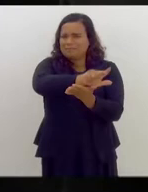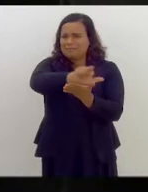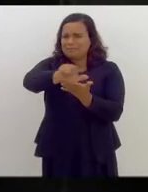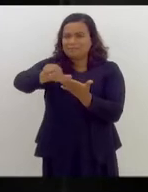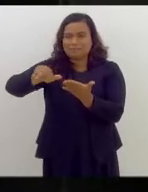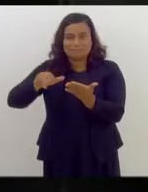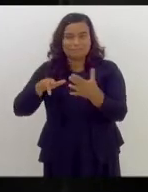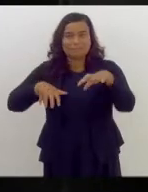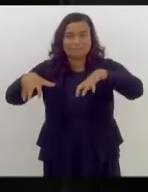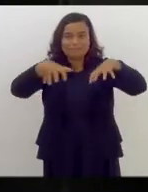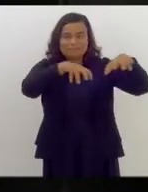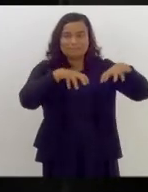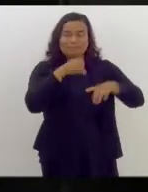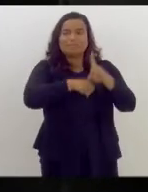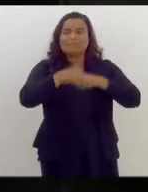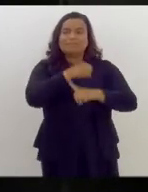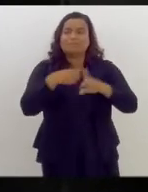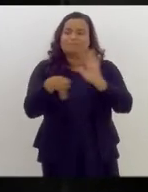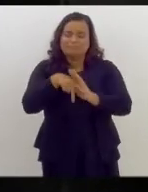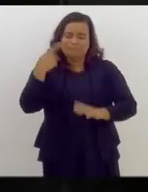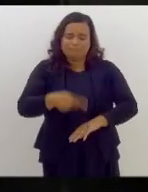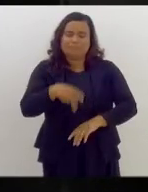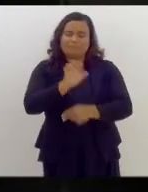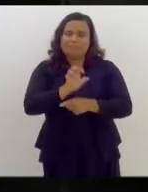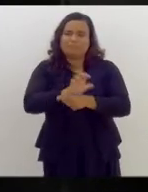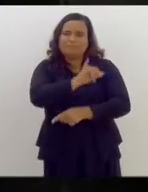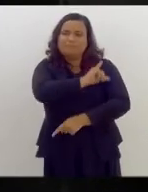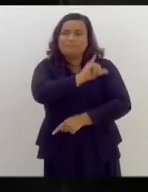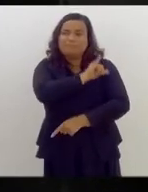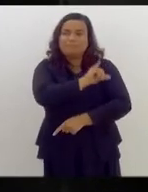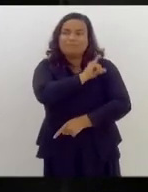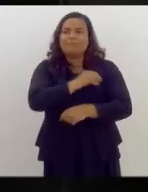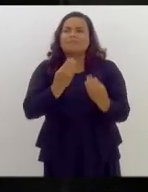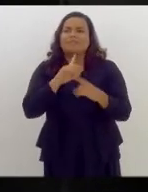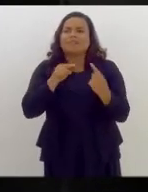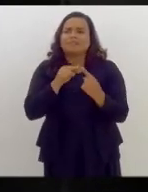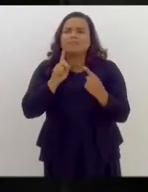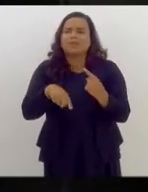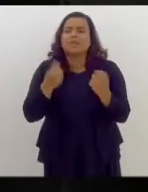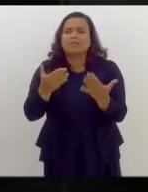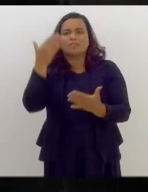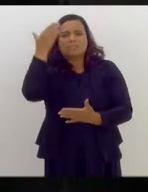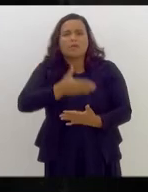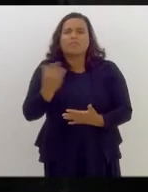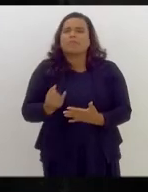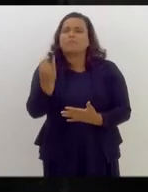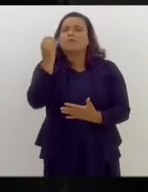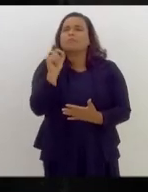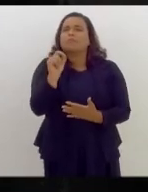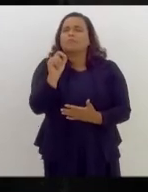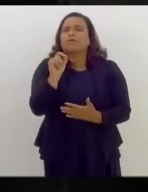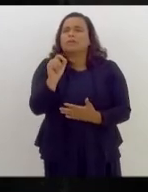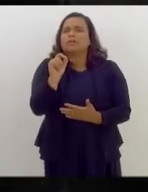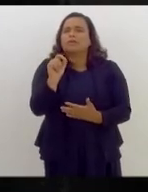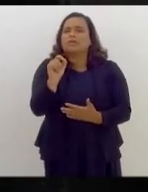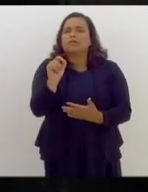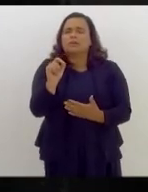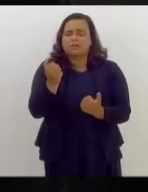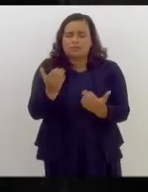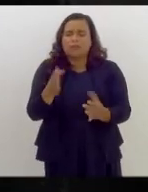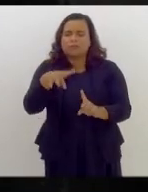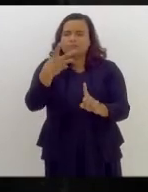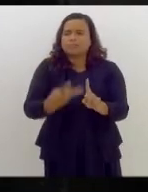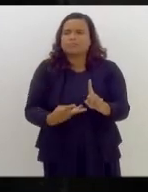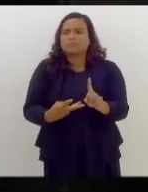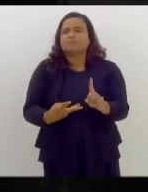de várias áreas da sociedade do Estado do Rio de Janeiro para justamente comprovar a importância dessa honraria que está